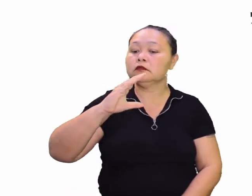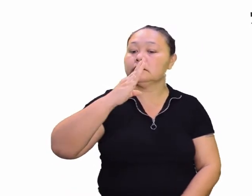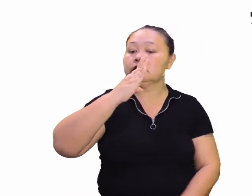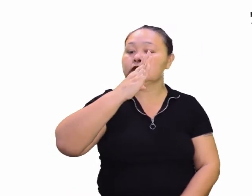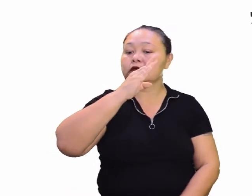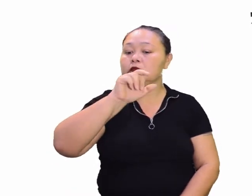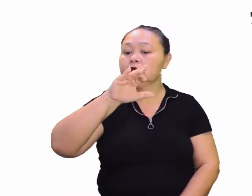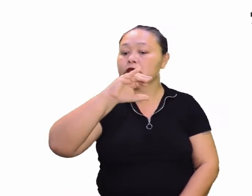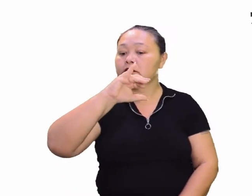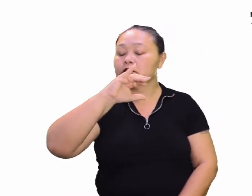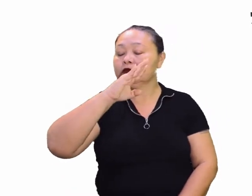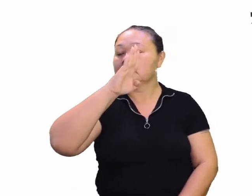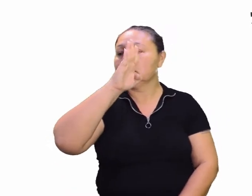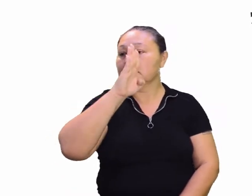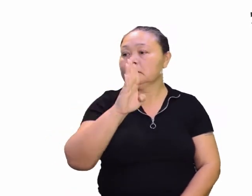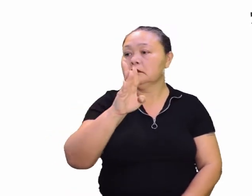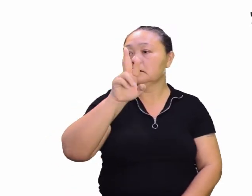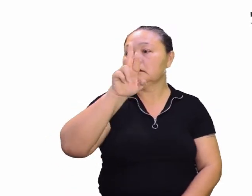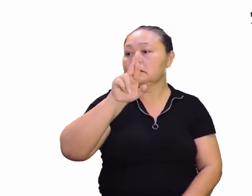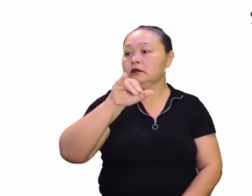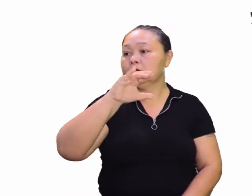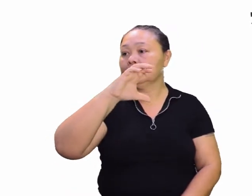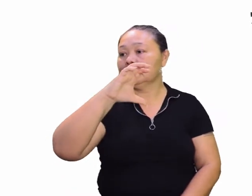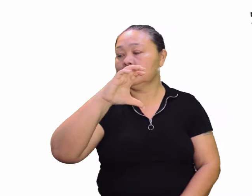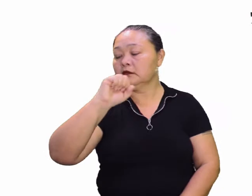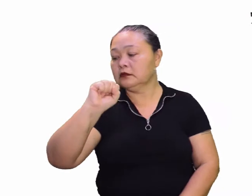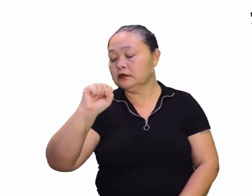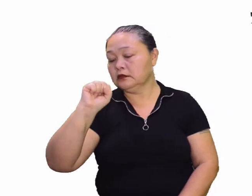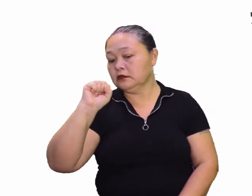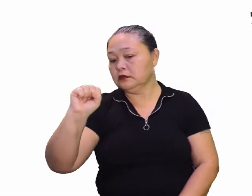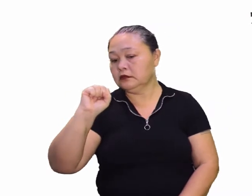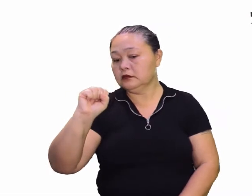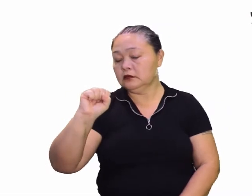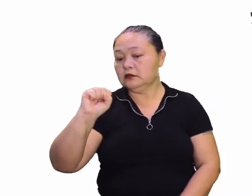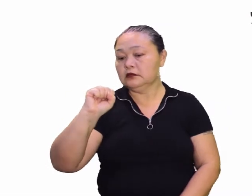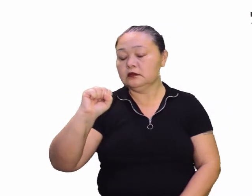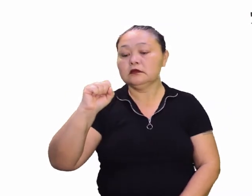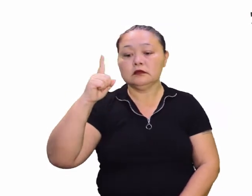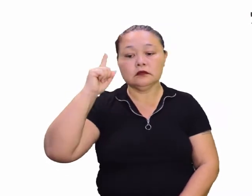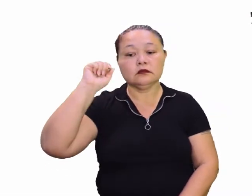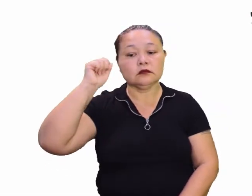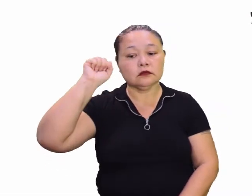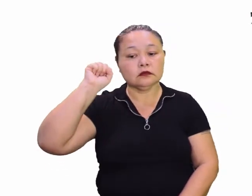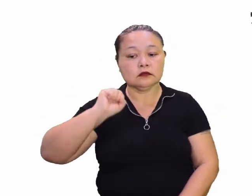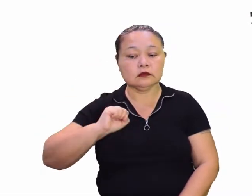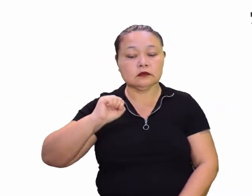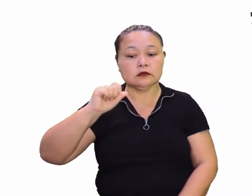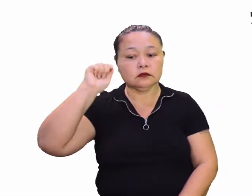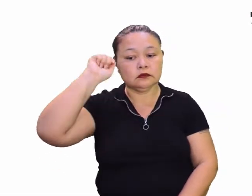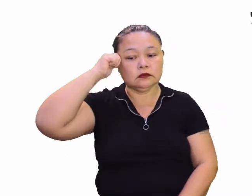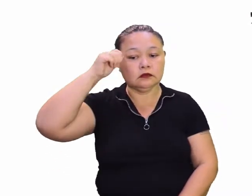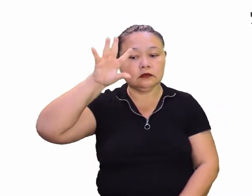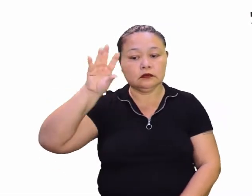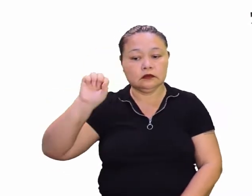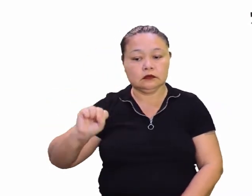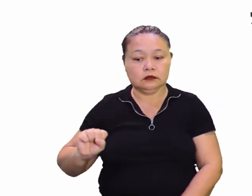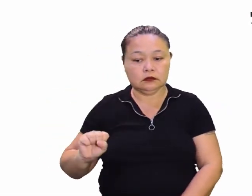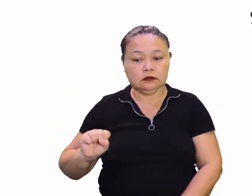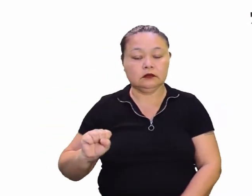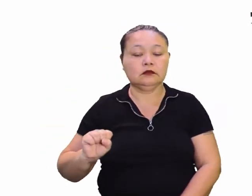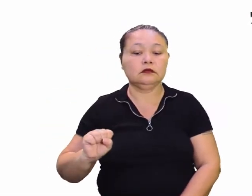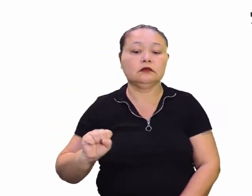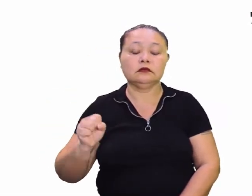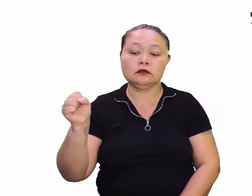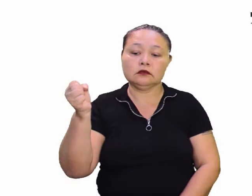S é por causa do S que em inglês, né? É South Africa. muito bem. Então, o S vem primeiro.